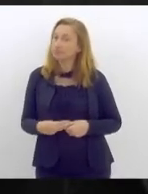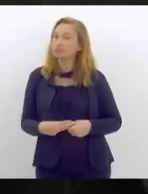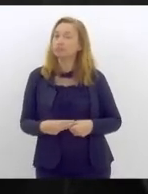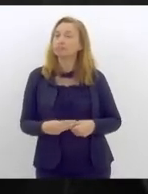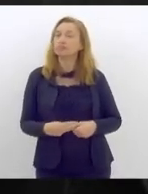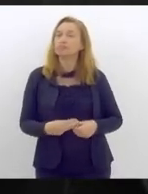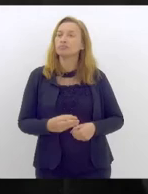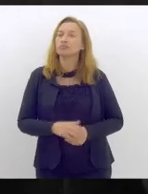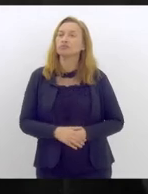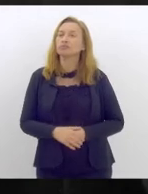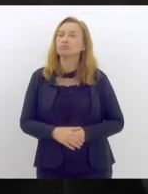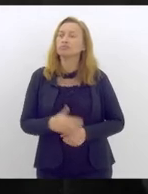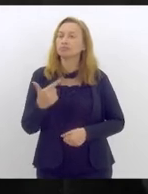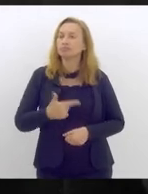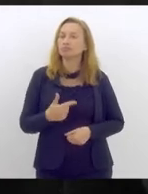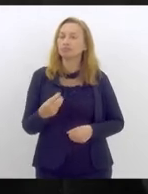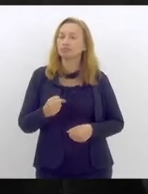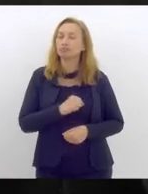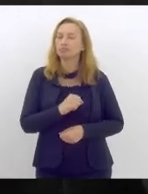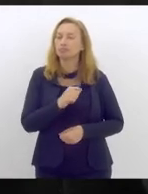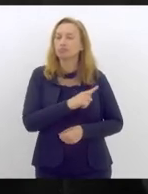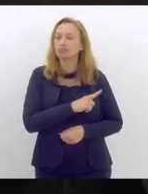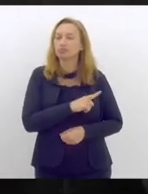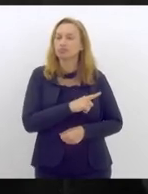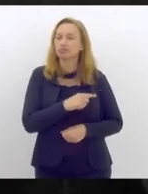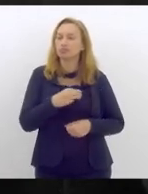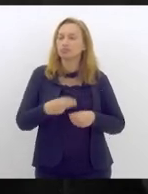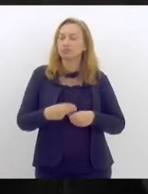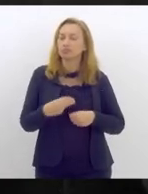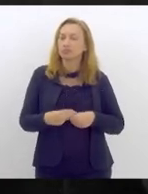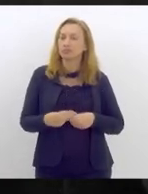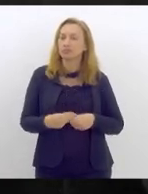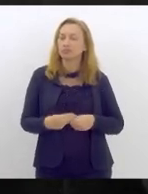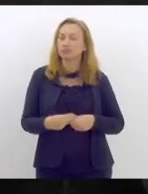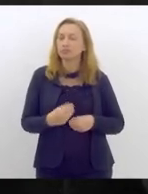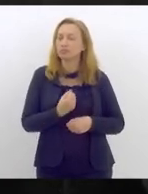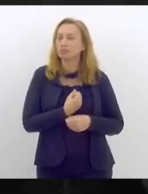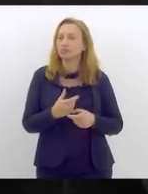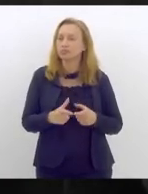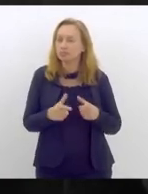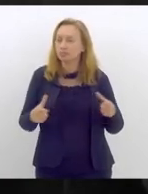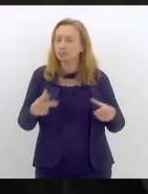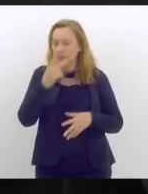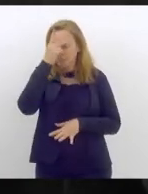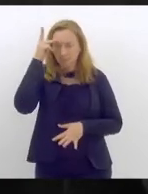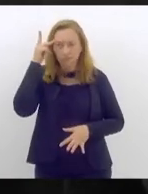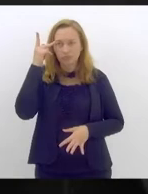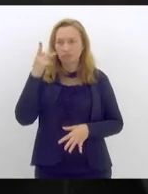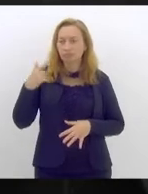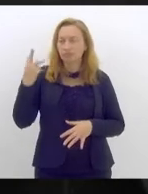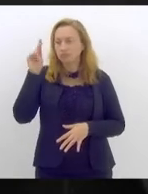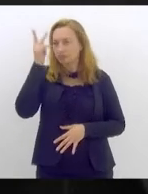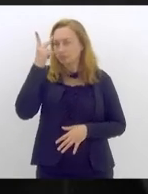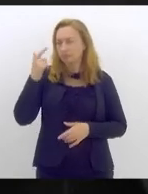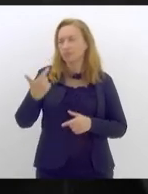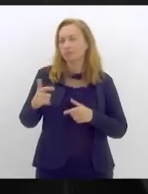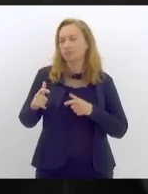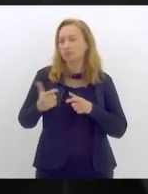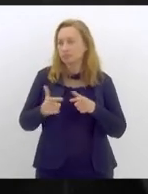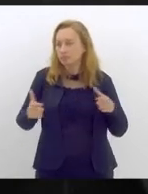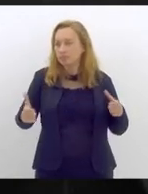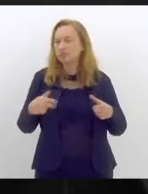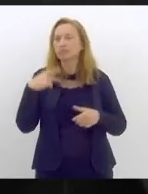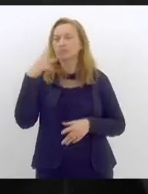São Gonçalo o segundo maior município de estado em população o município tem larga história política